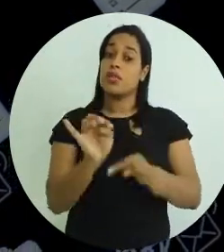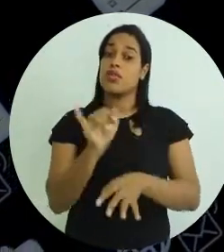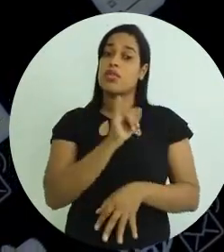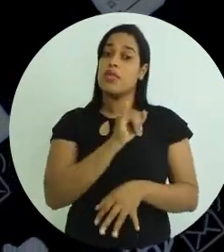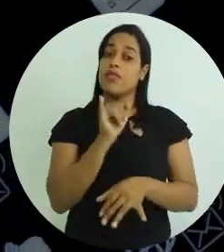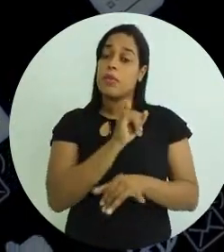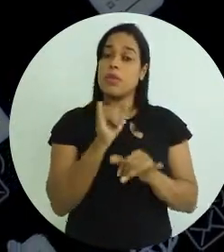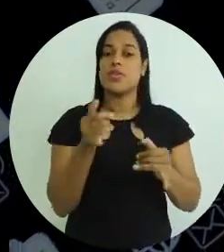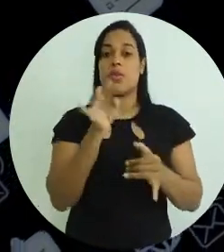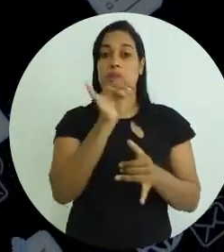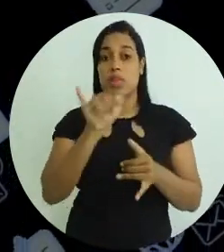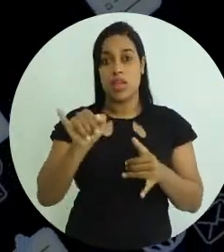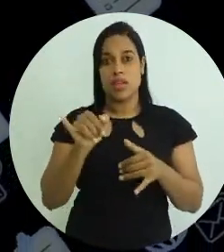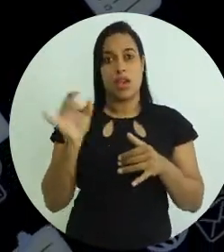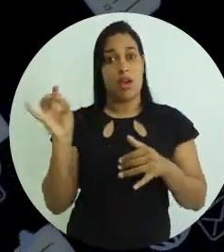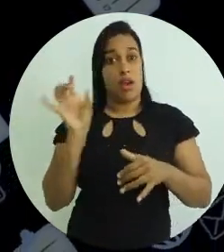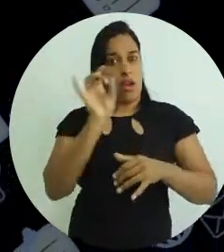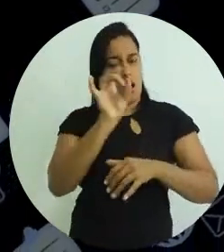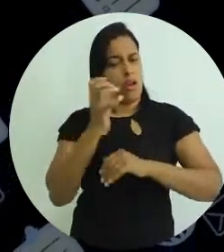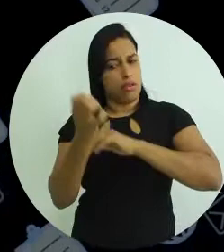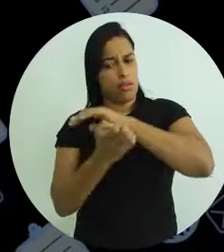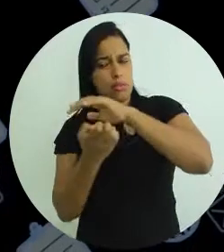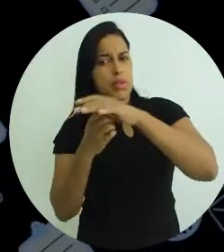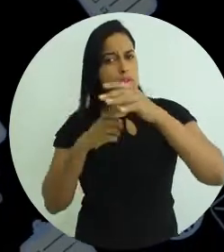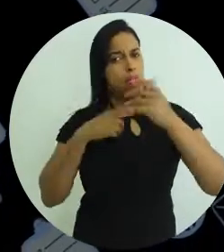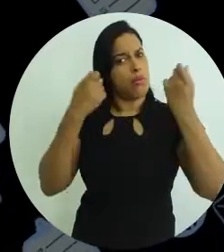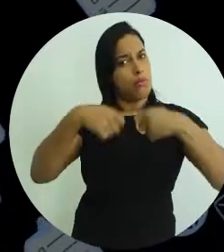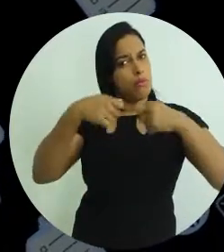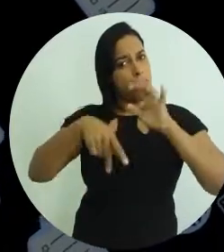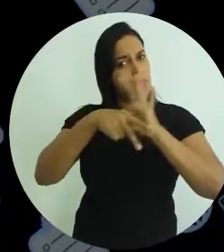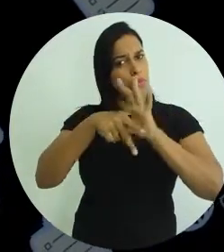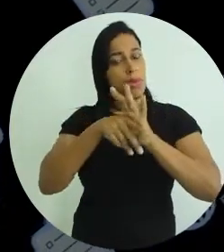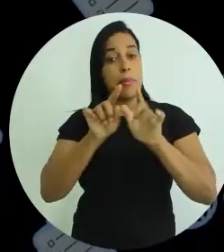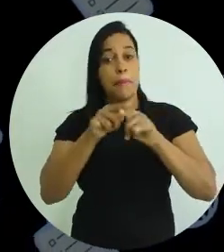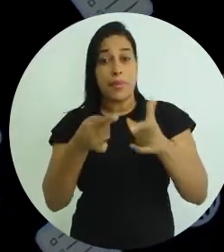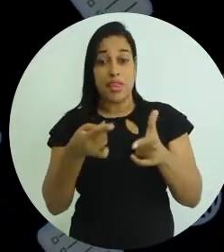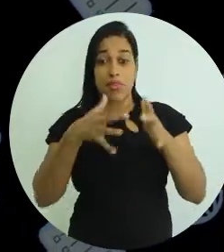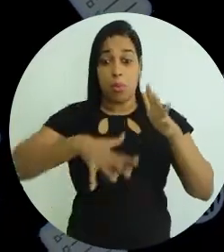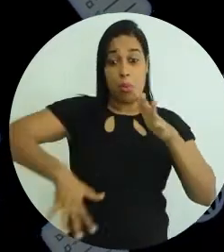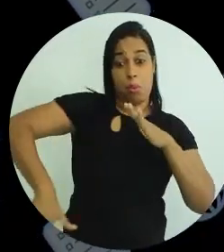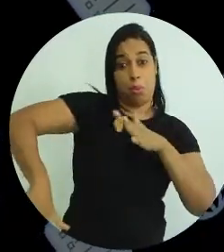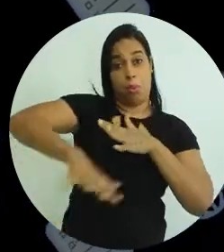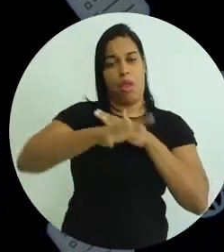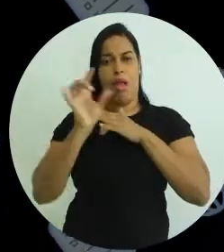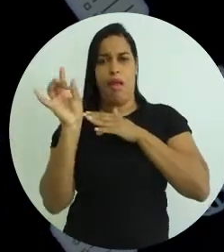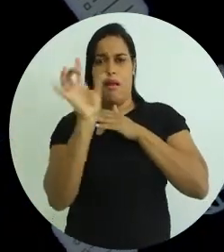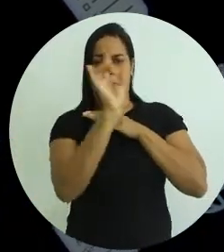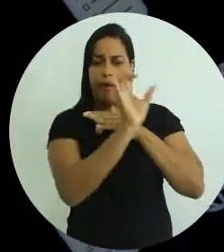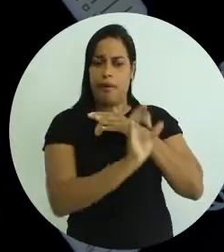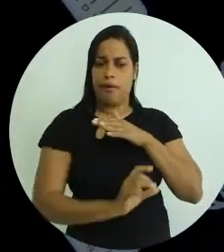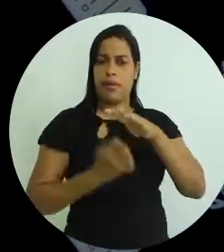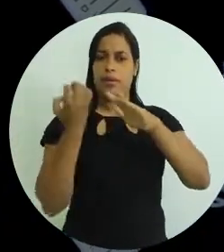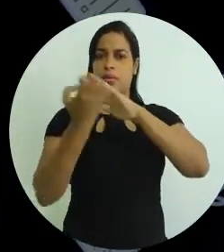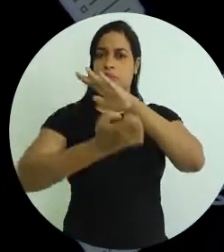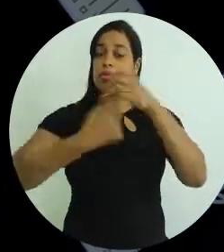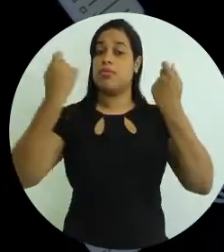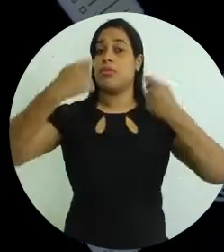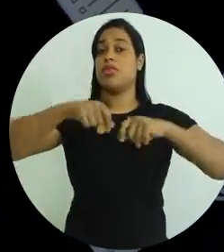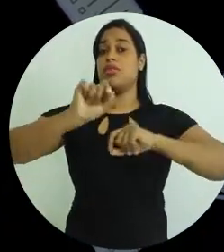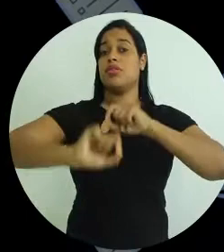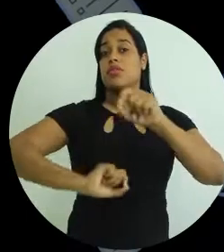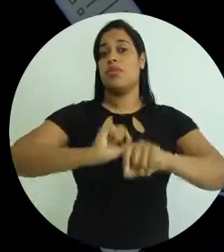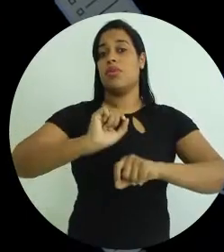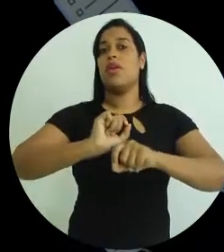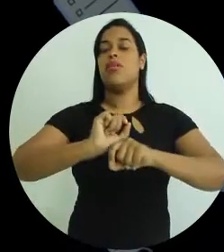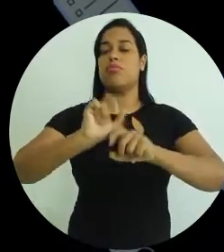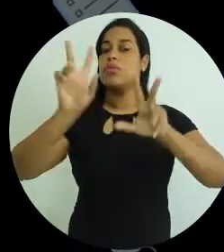informação. A gente viu que cada empresa pode ter a sua própria necessidade, mas de uma maneira geral, cada organização pode precisar automatizar